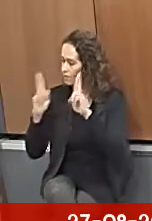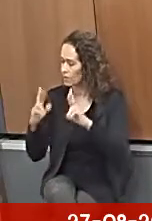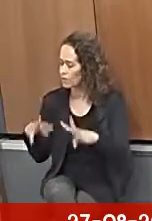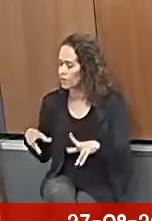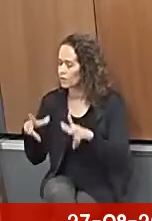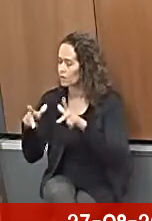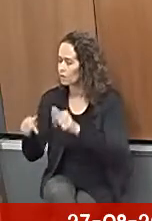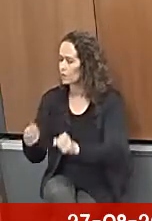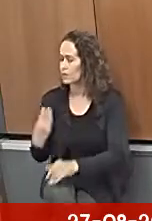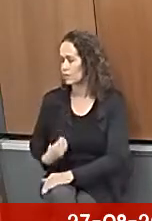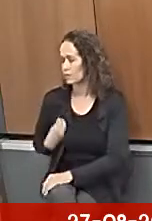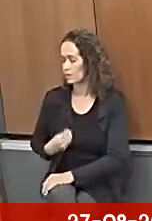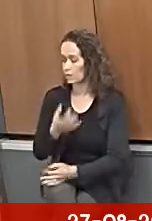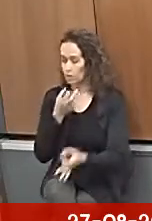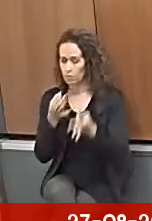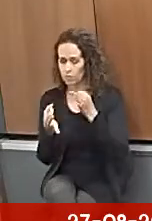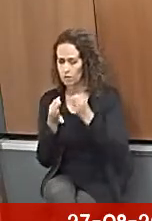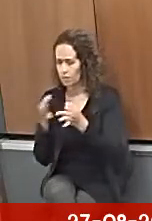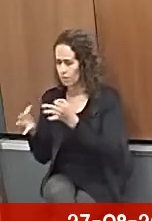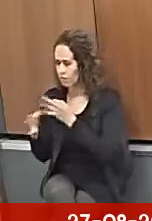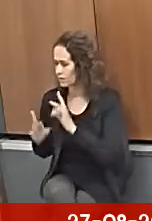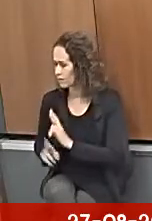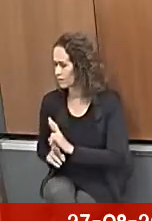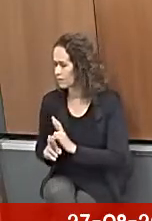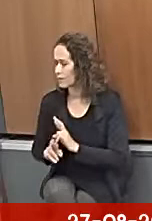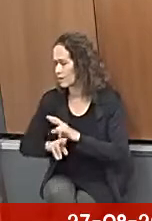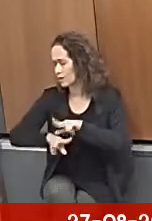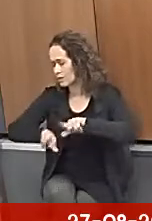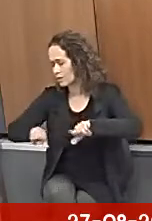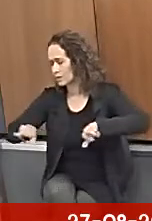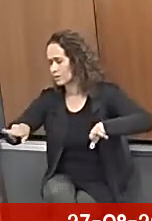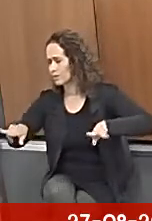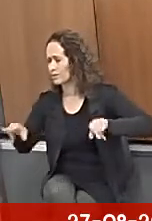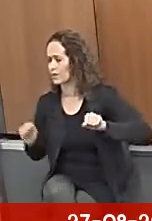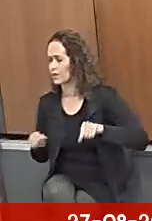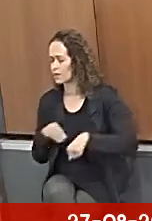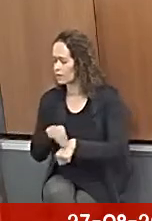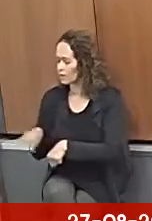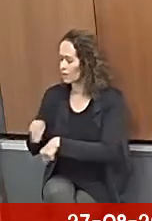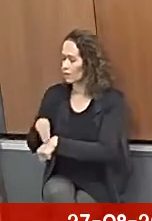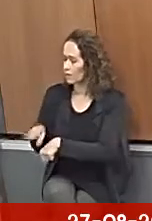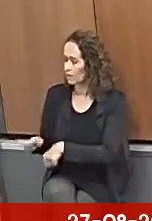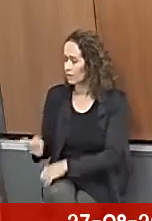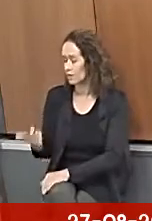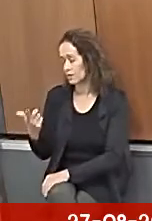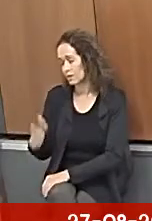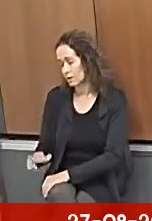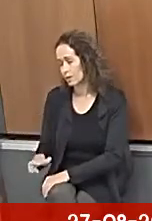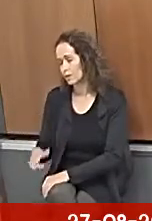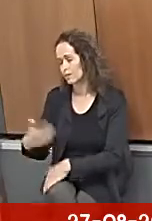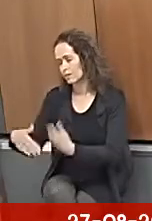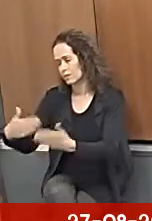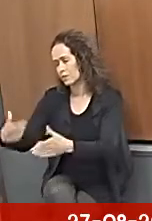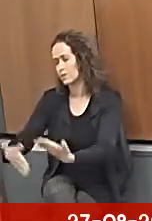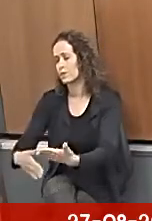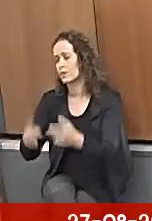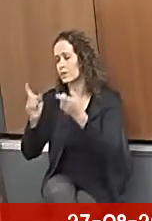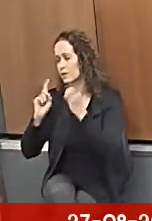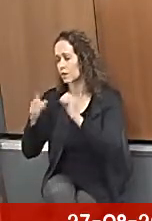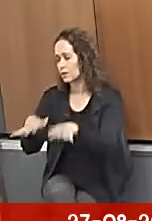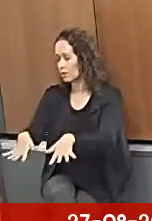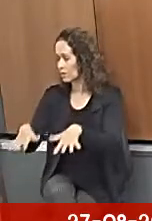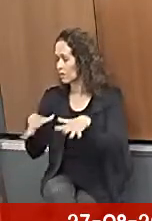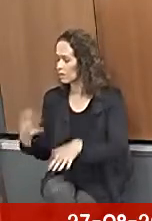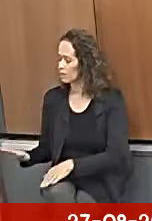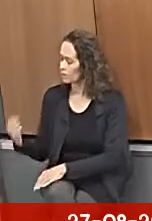que compõem as opiniões diversas e eleve a eles esse sentido de que nas próximas reuniões podem vir participar e seria